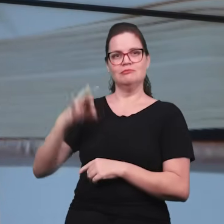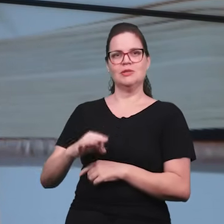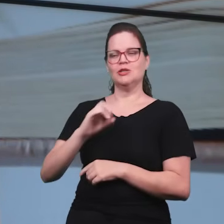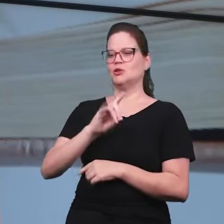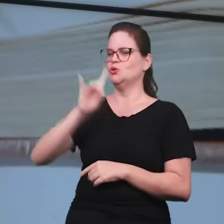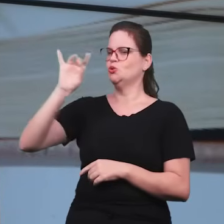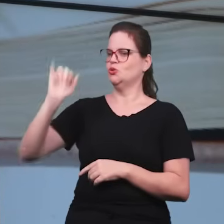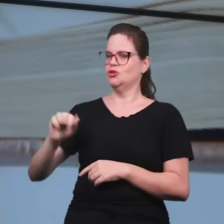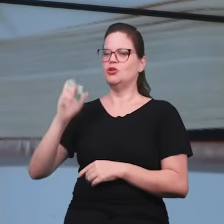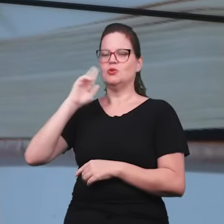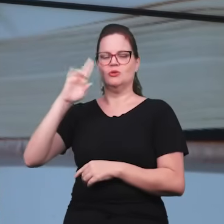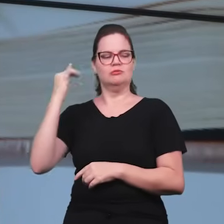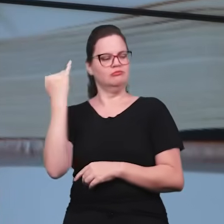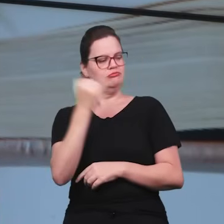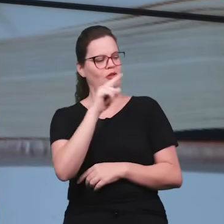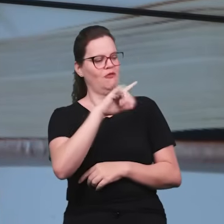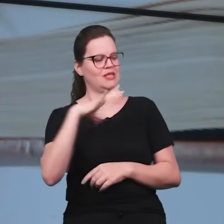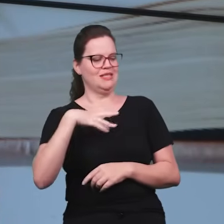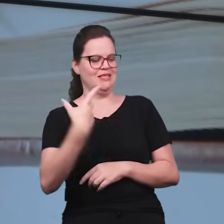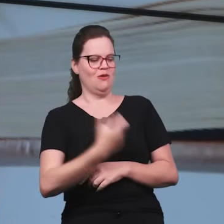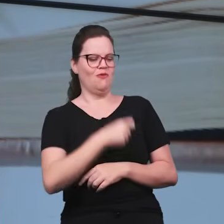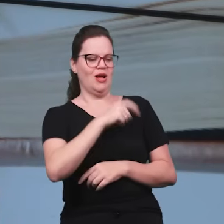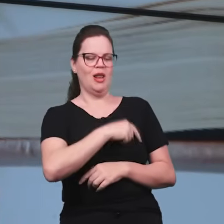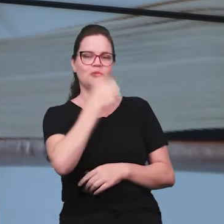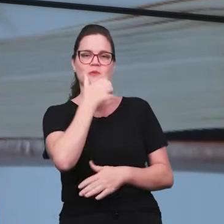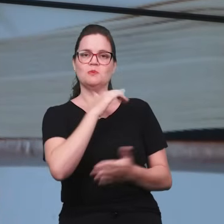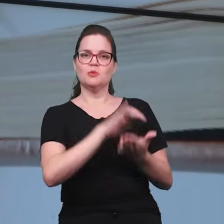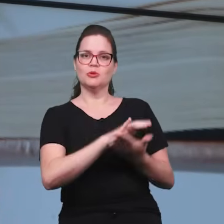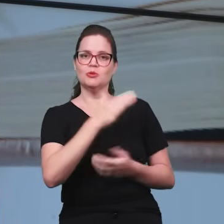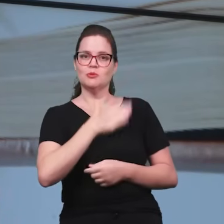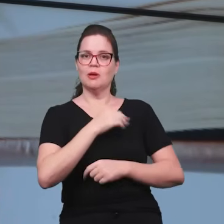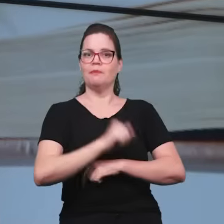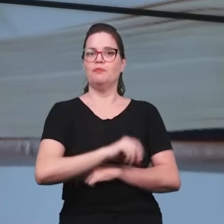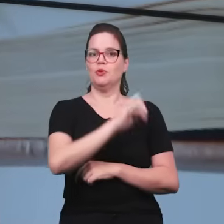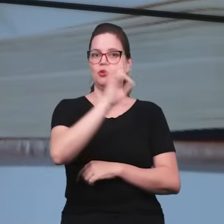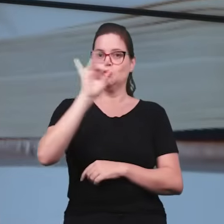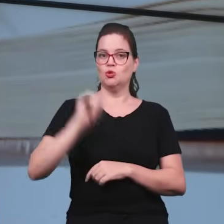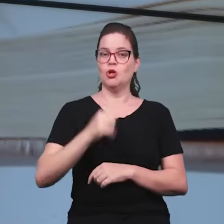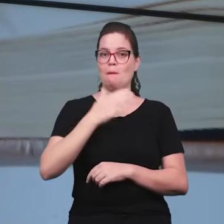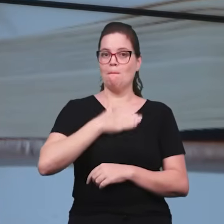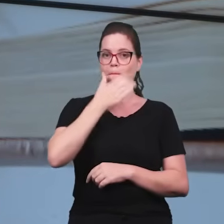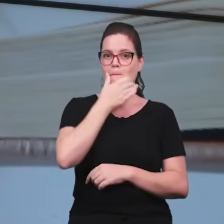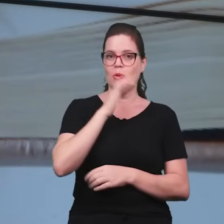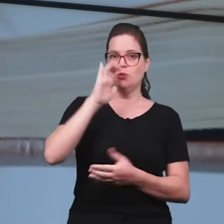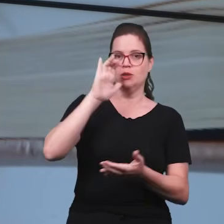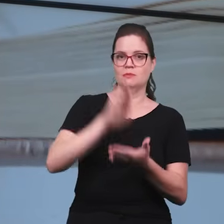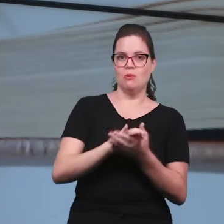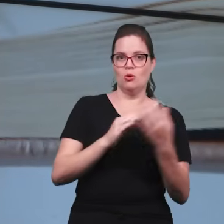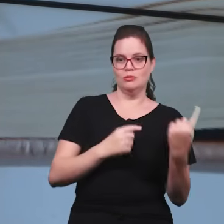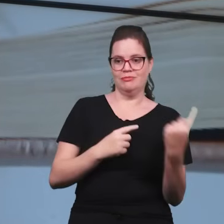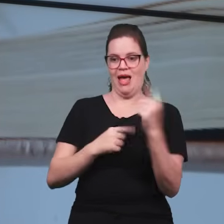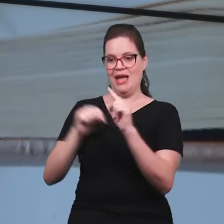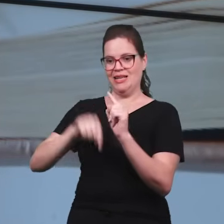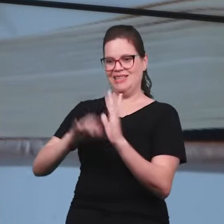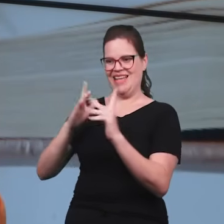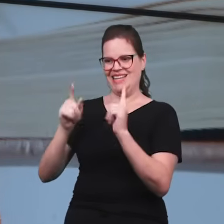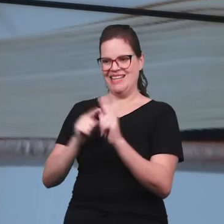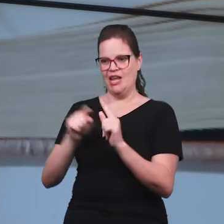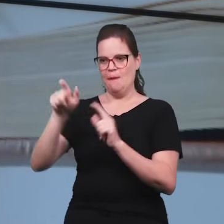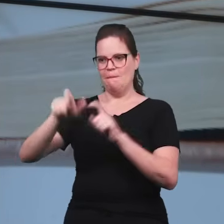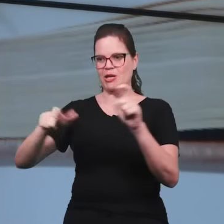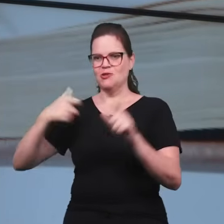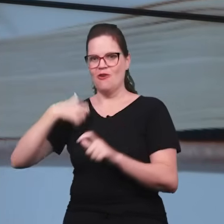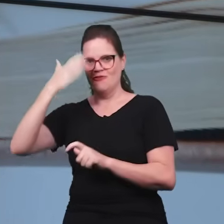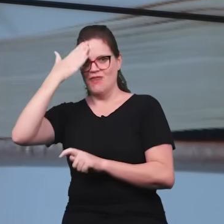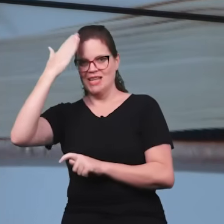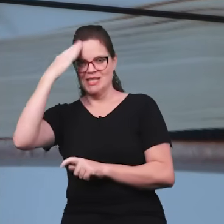Senhor vai salvar o meu marido. E o dia que ele estiver aqui nesta igreja, eu não quero que ele esteja envergonhado. Porque senão as pessoas